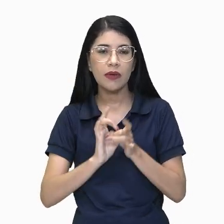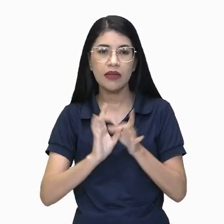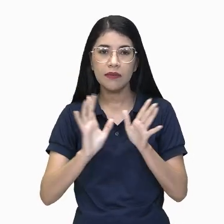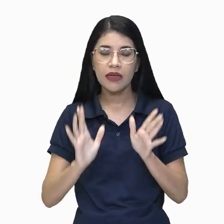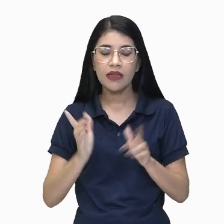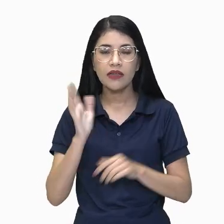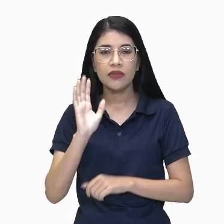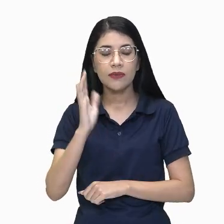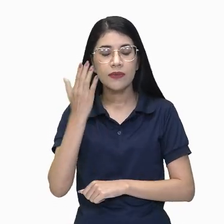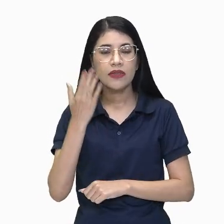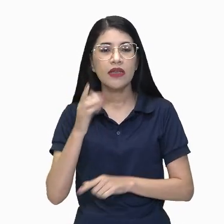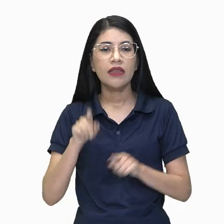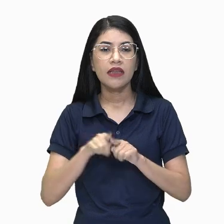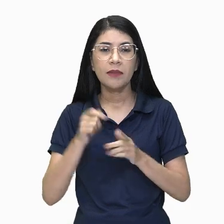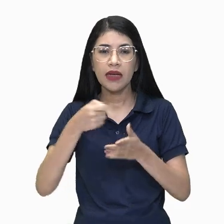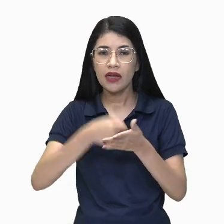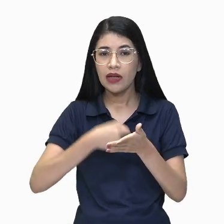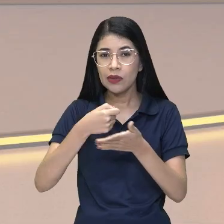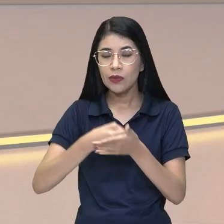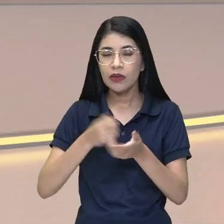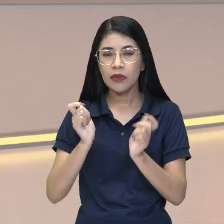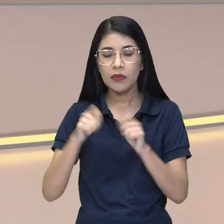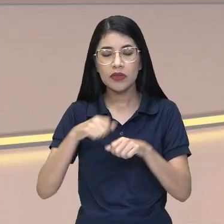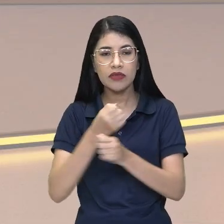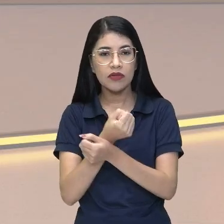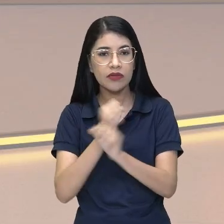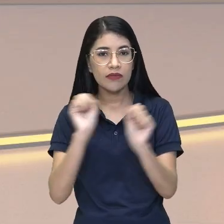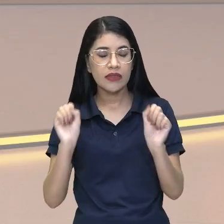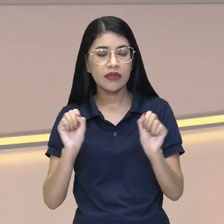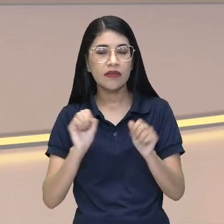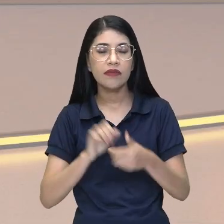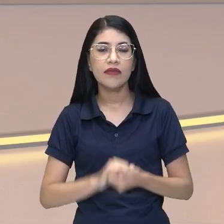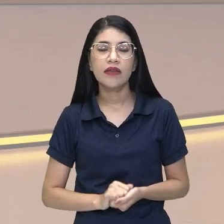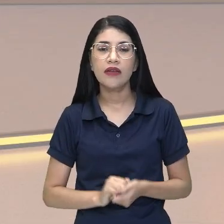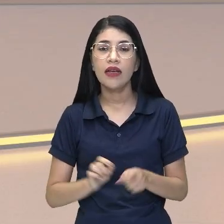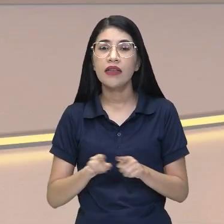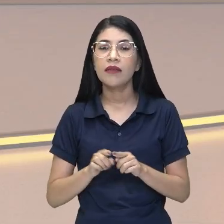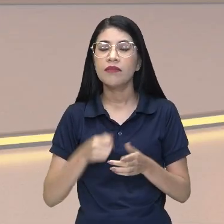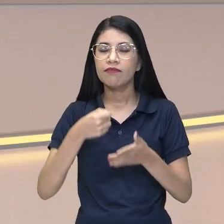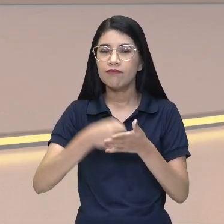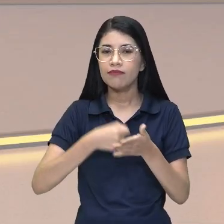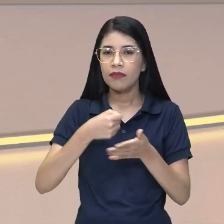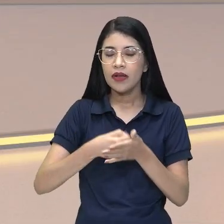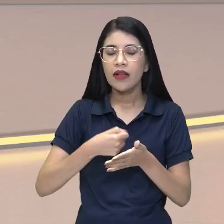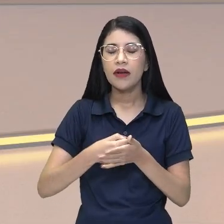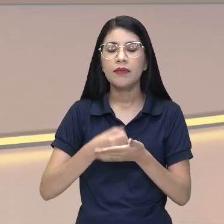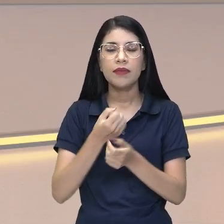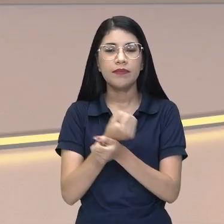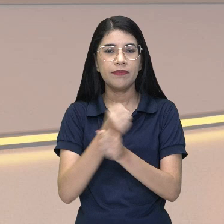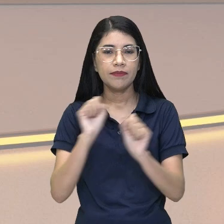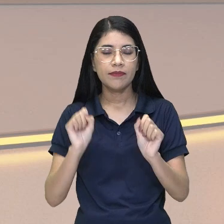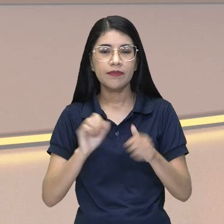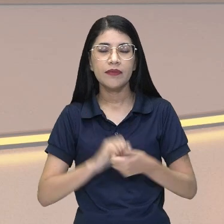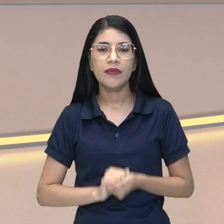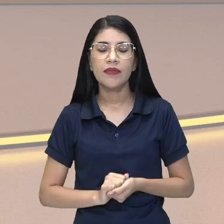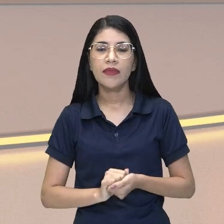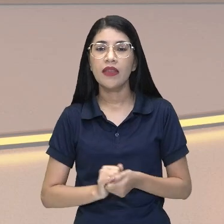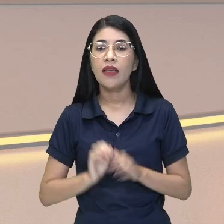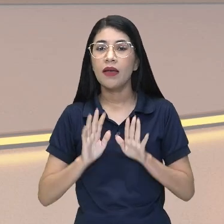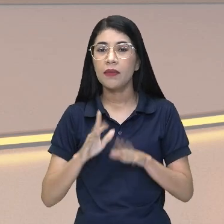luta pela abolição, se lutava, se queria, se buscava a abolição, só que se tinha